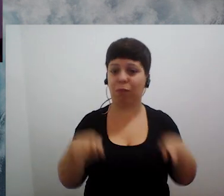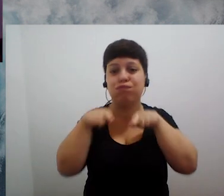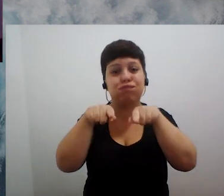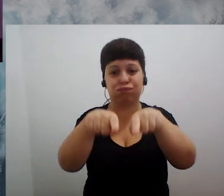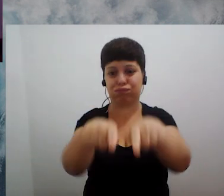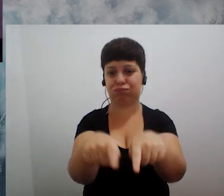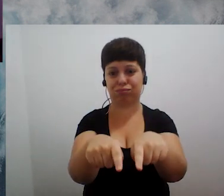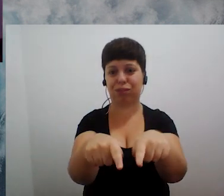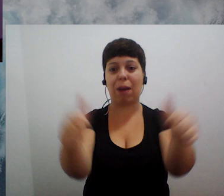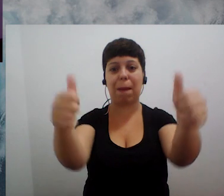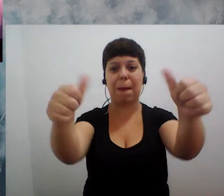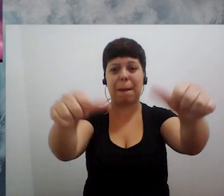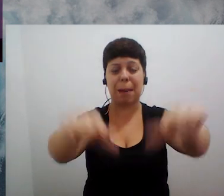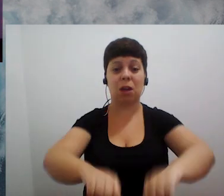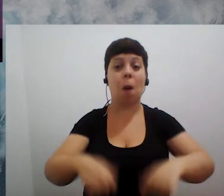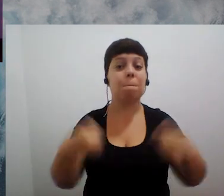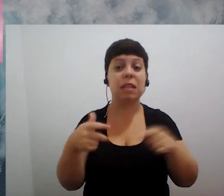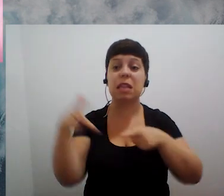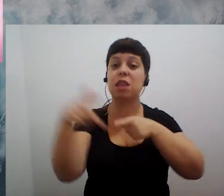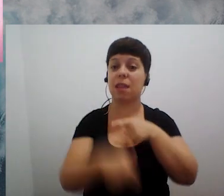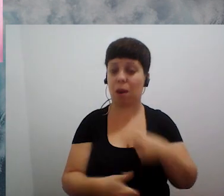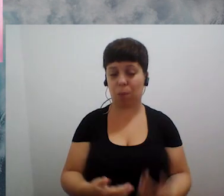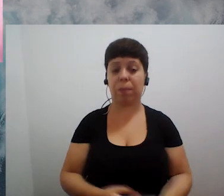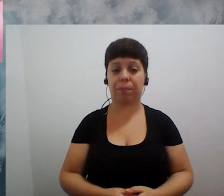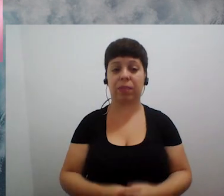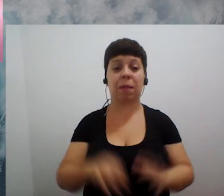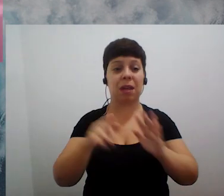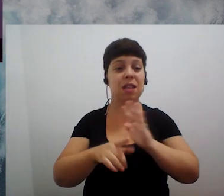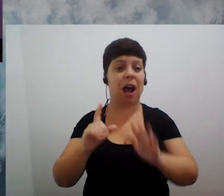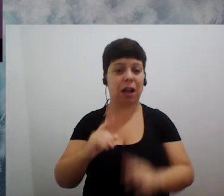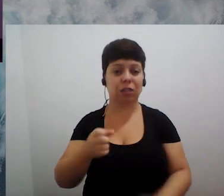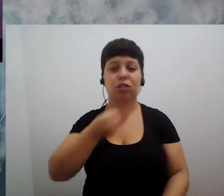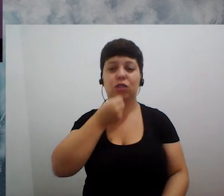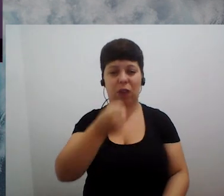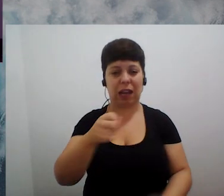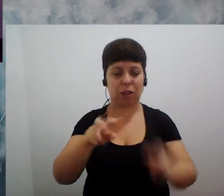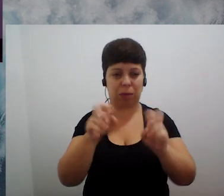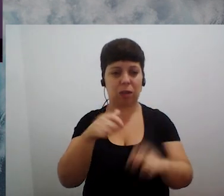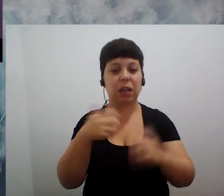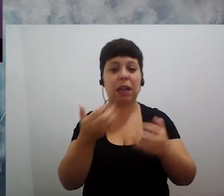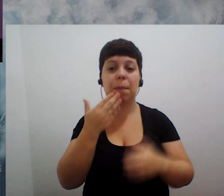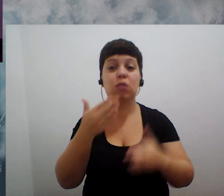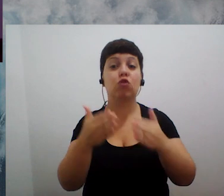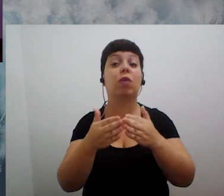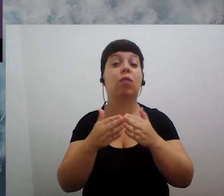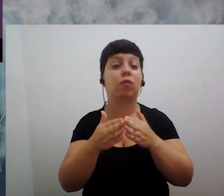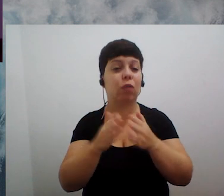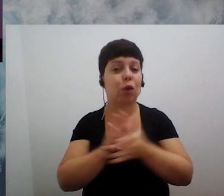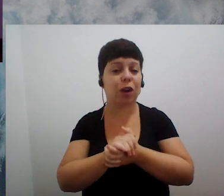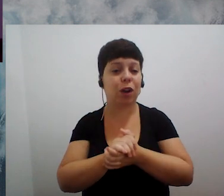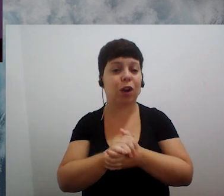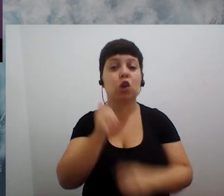mais doente ainda. E a gente só vai piorando. Então a gente tem que romper com isso. Mas antes de passar a bola para falar disso, eu queria te pedir um